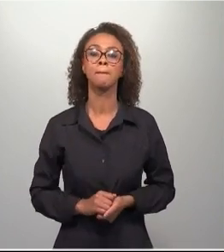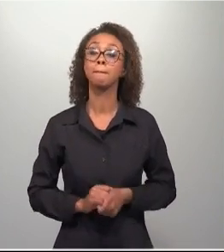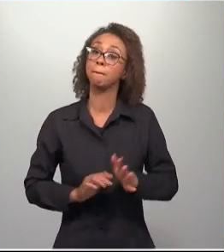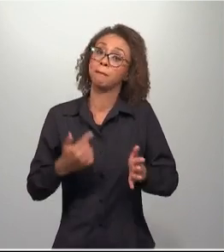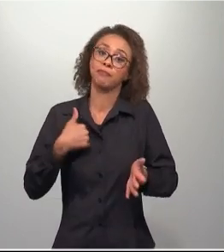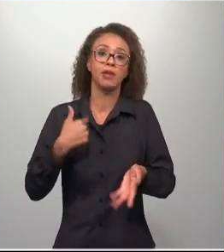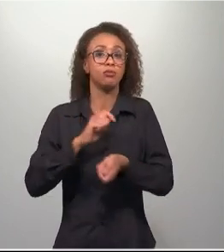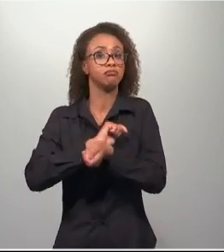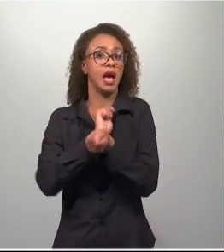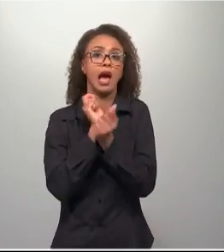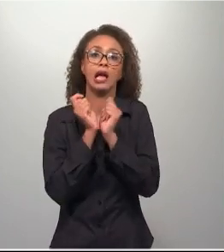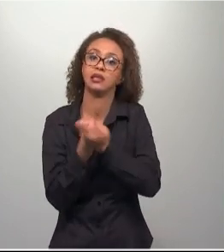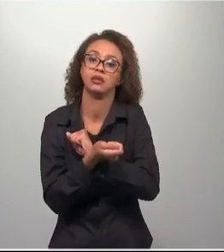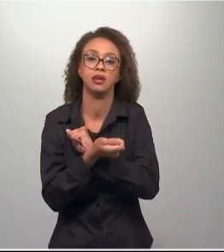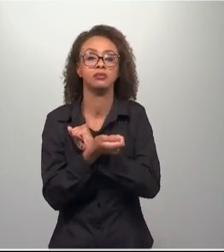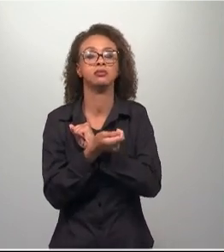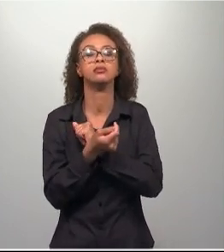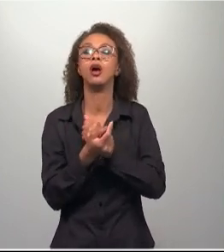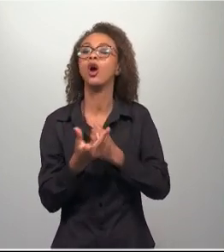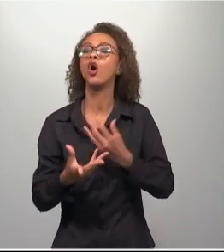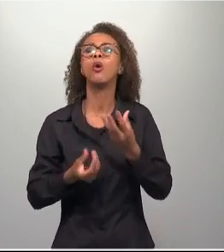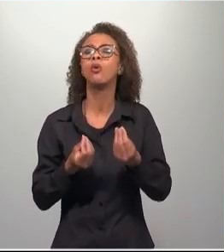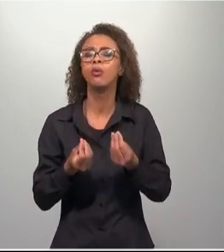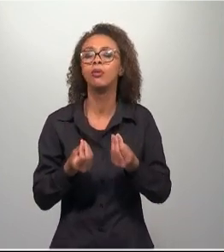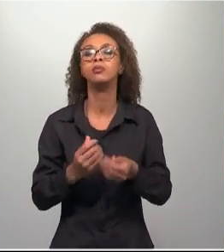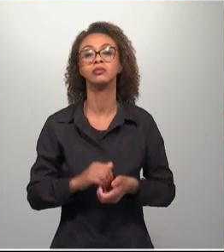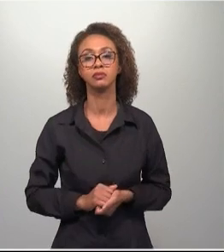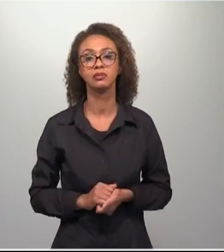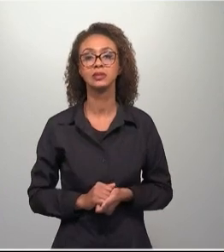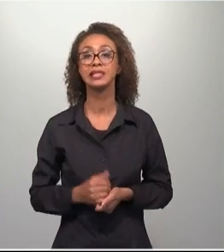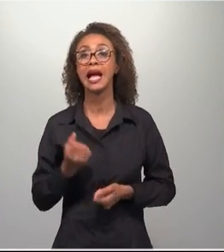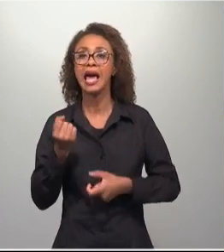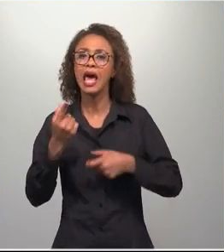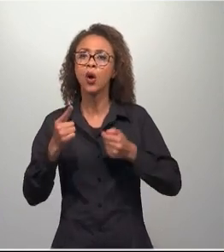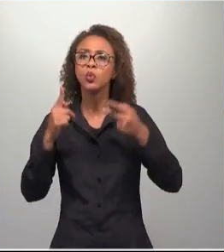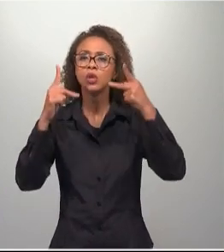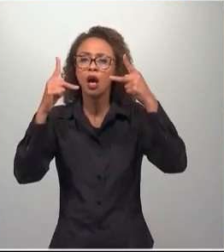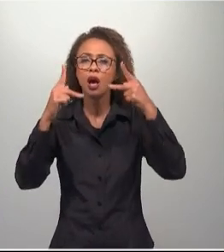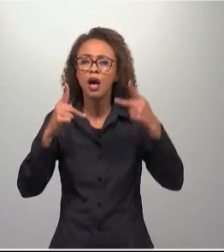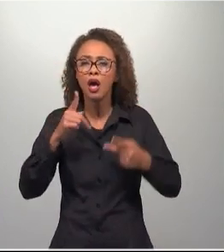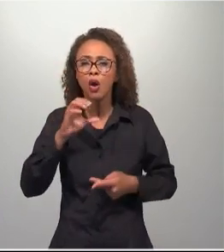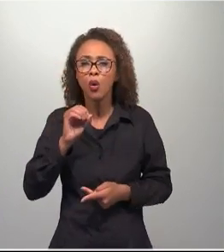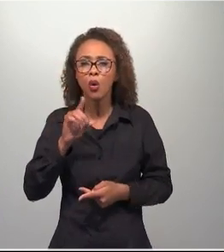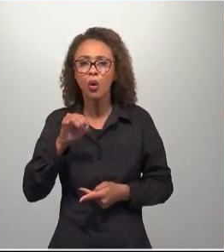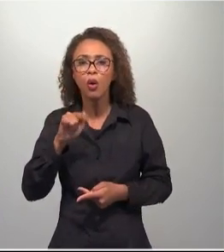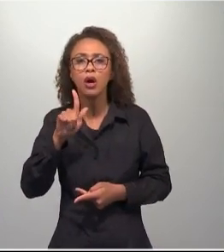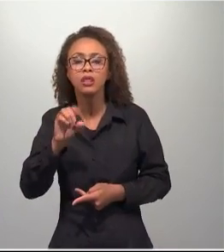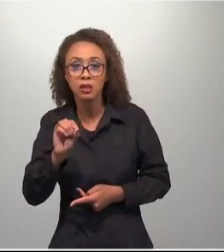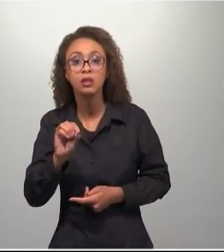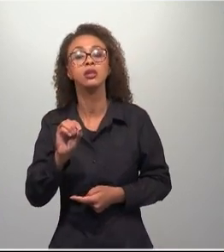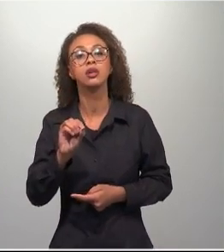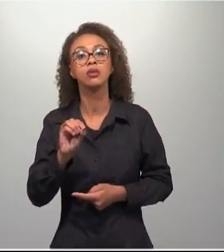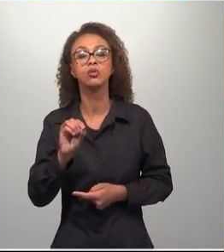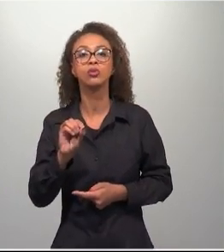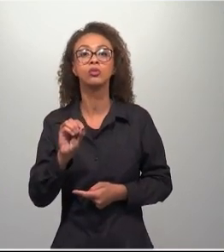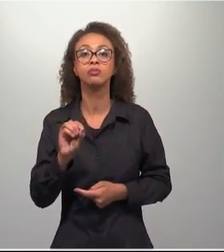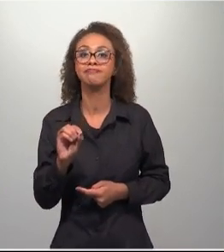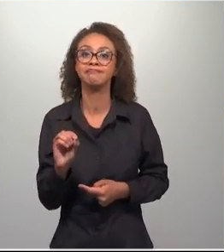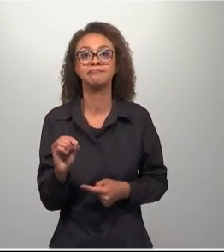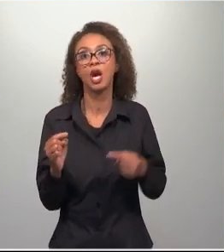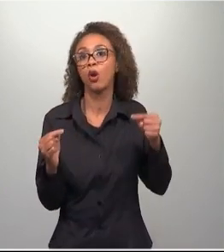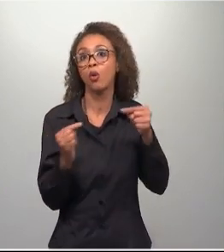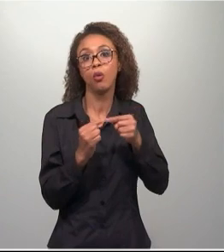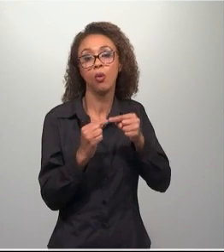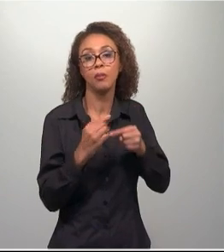adaptar como assim eu preciso de alguns códigos que representem diretamente a minha o bell desse